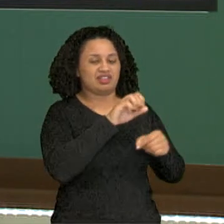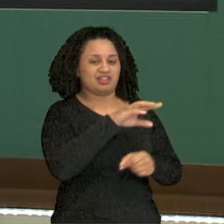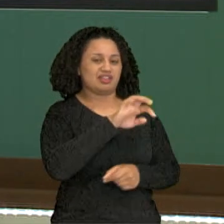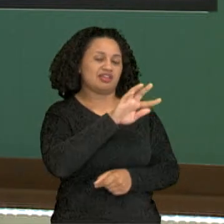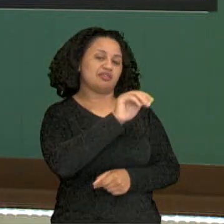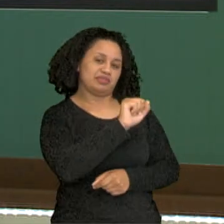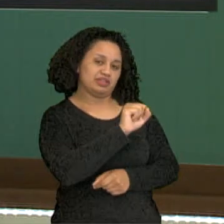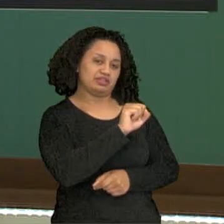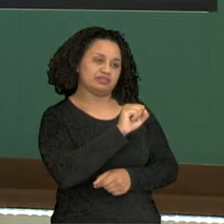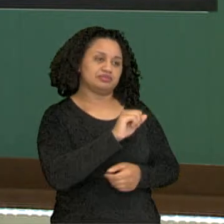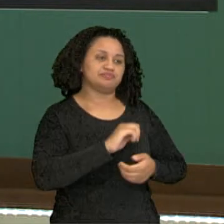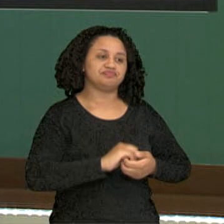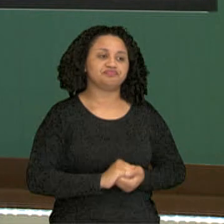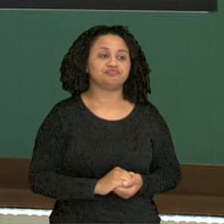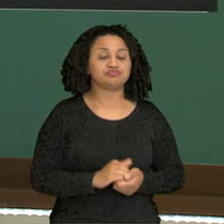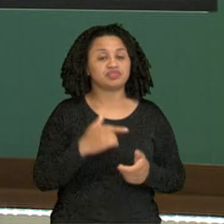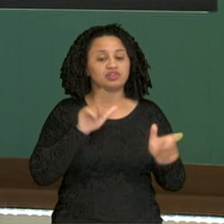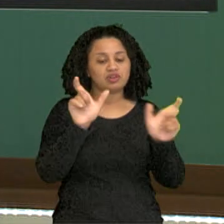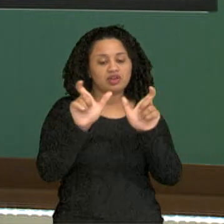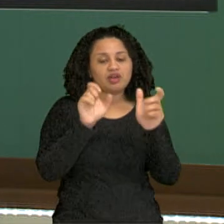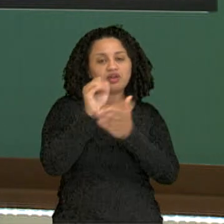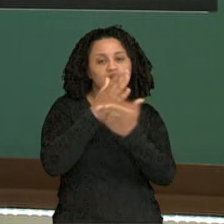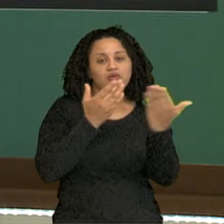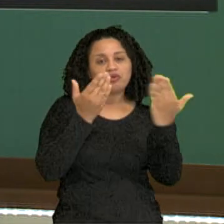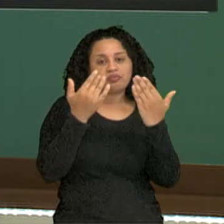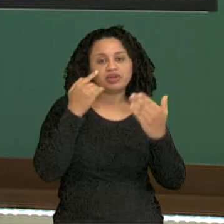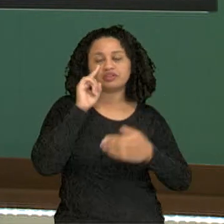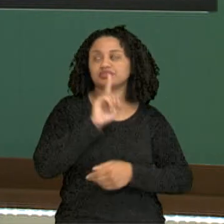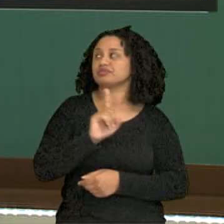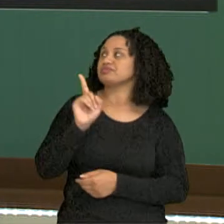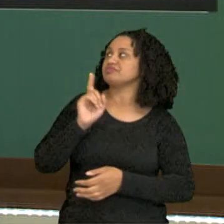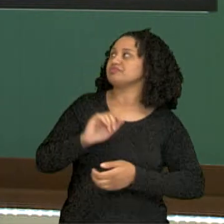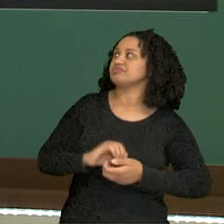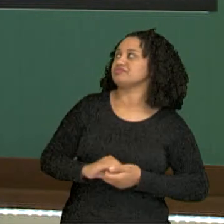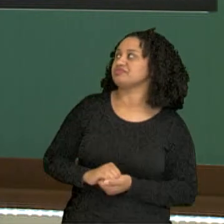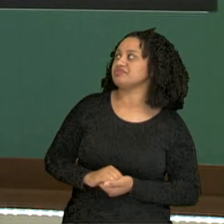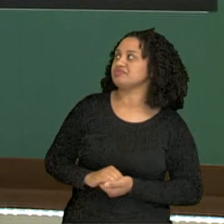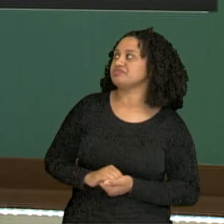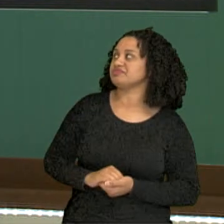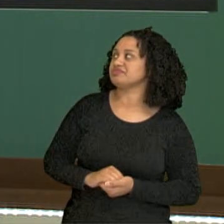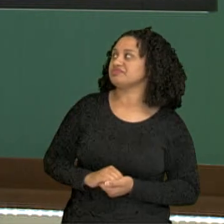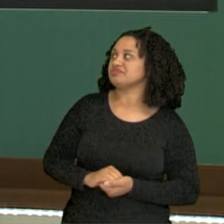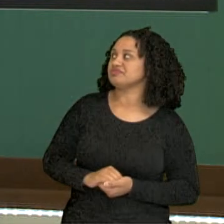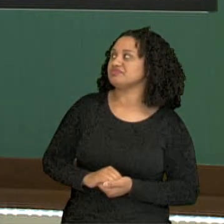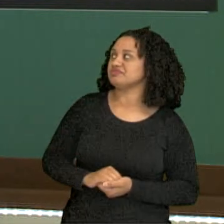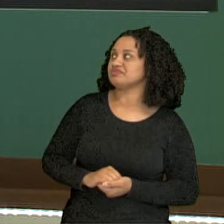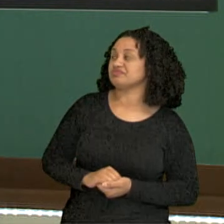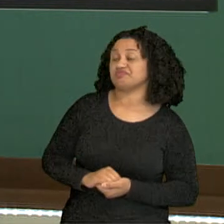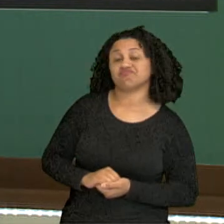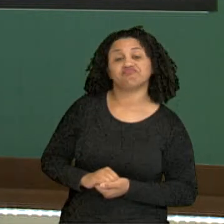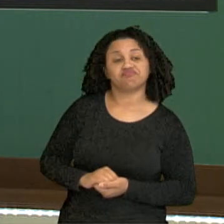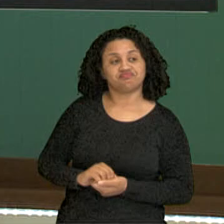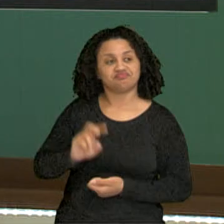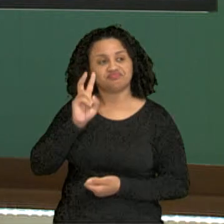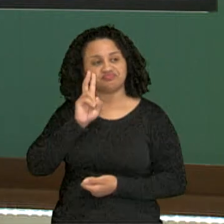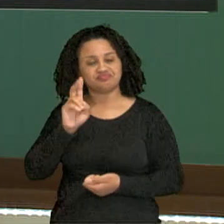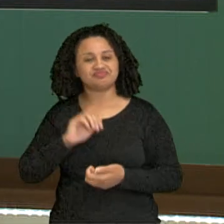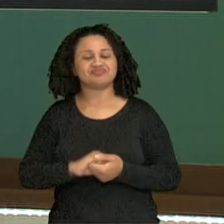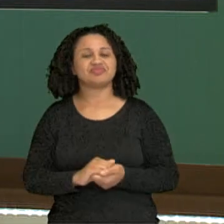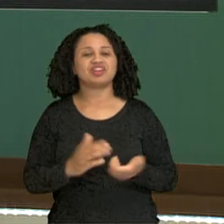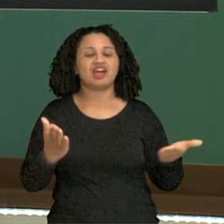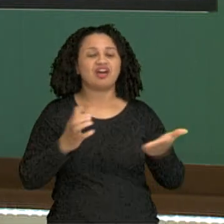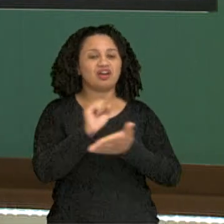seja, gametófito. E aqui a gente tem uma imagem fazendo esse comparativo das estruturas nos vegetais. Vamos para a